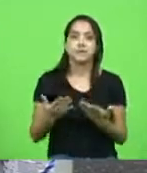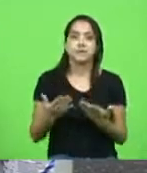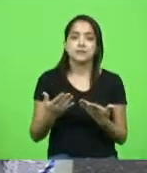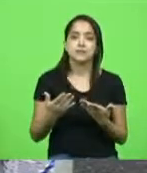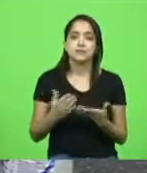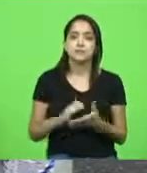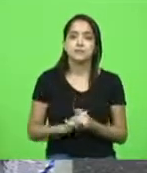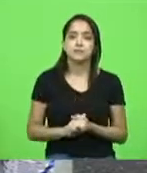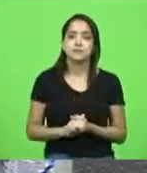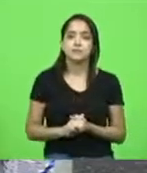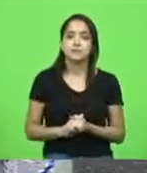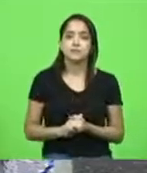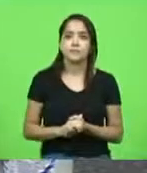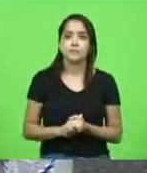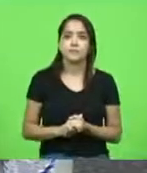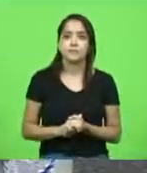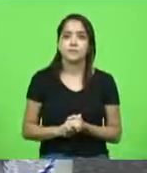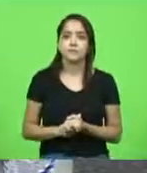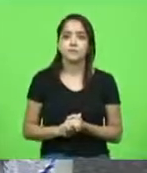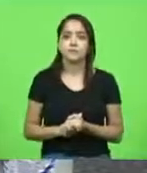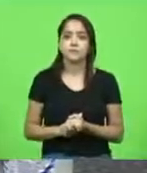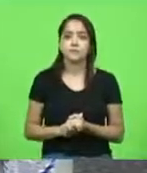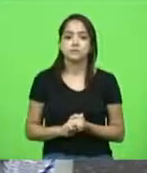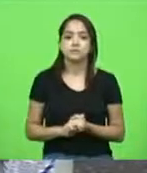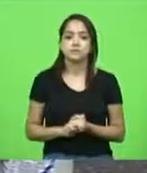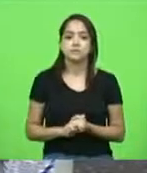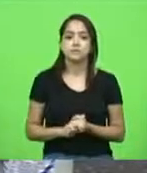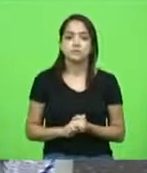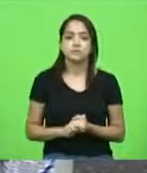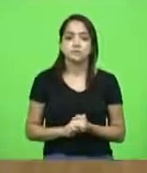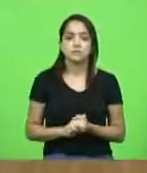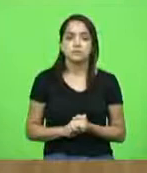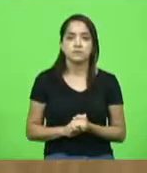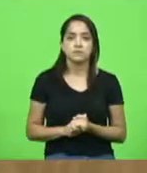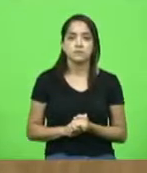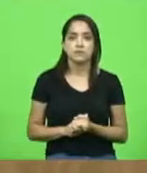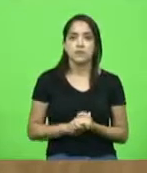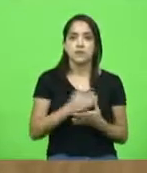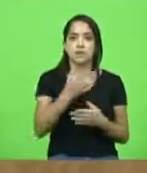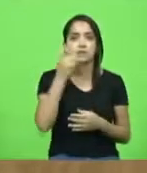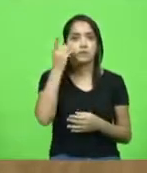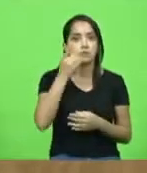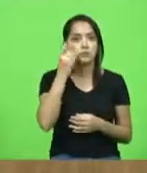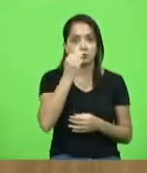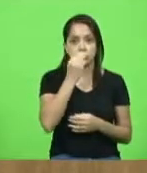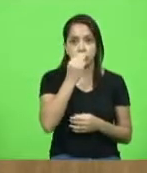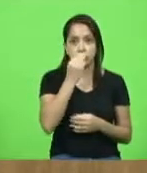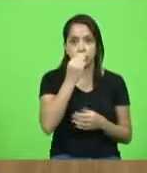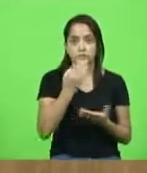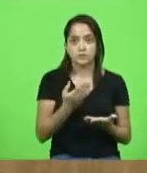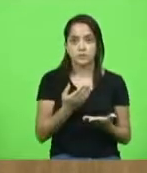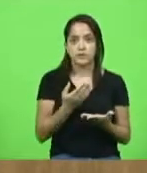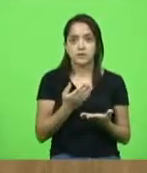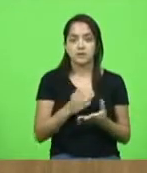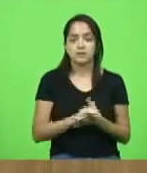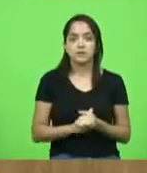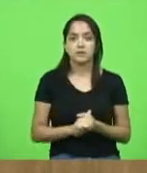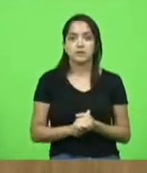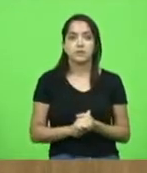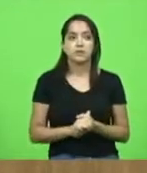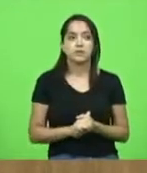quero a parte com certeza Deputado sucesso Muito obrigado Deputado cobalchini da mesma forma eu quero aqui